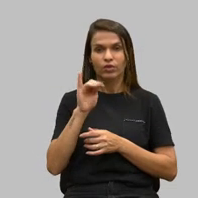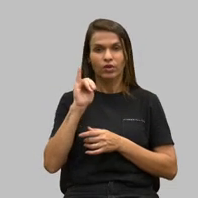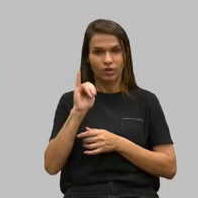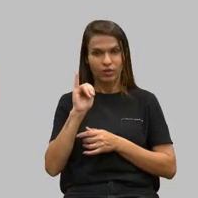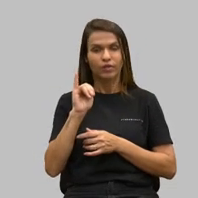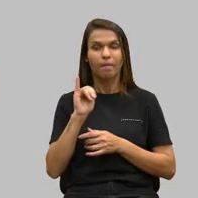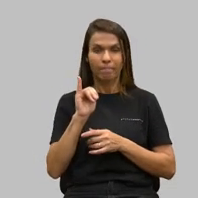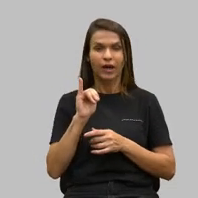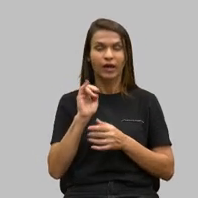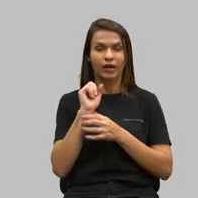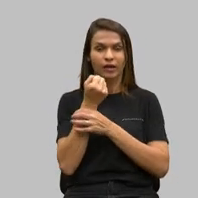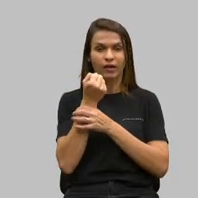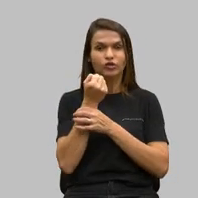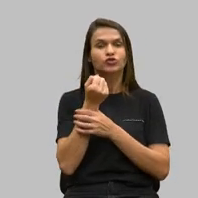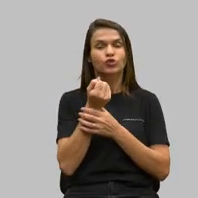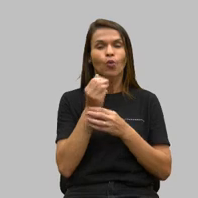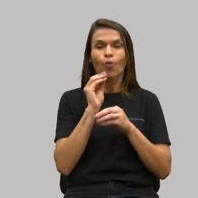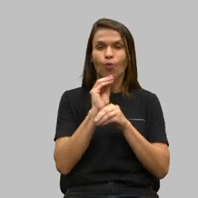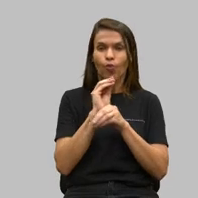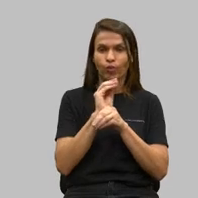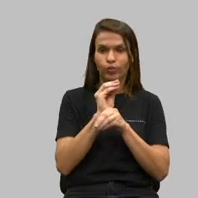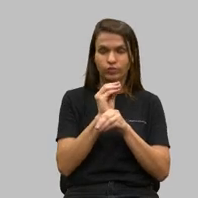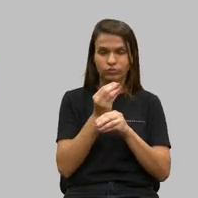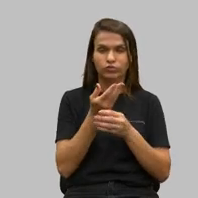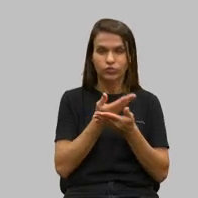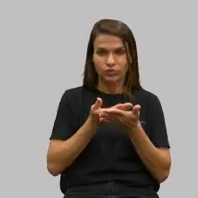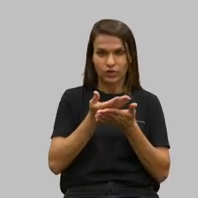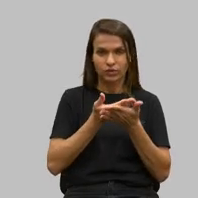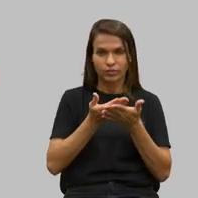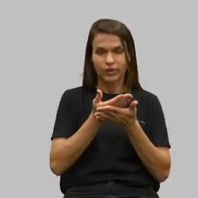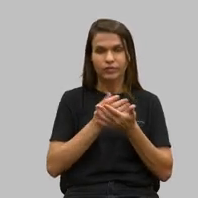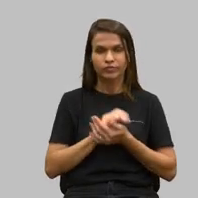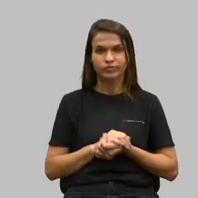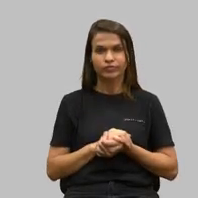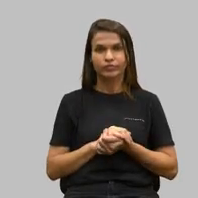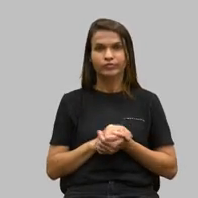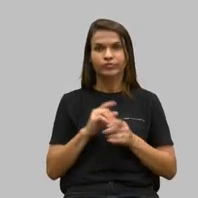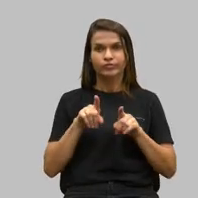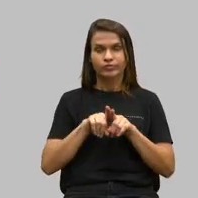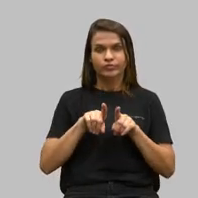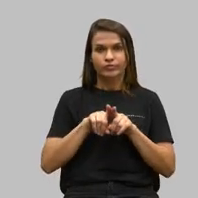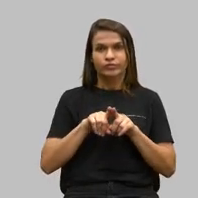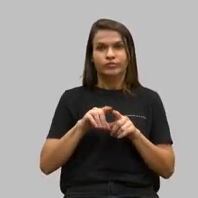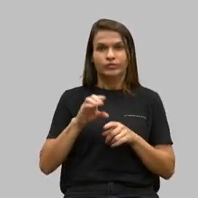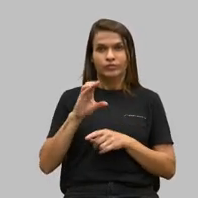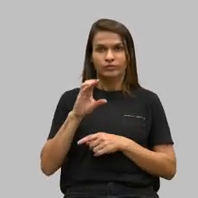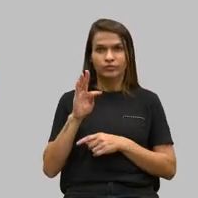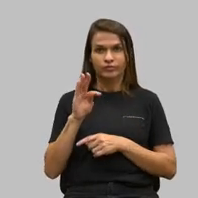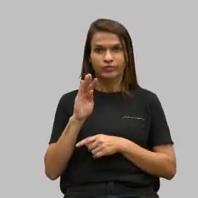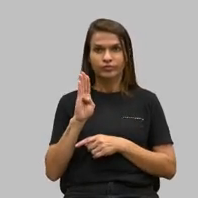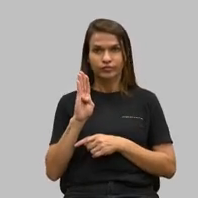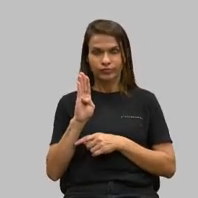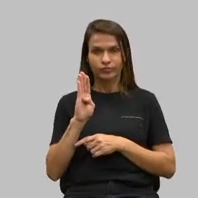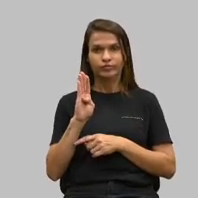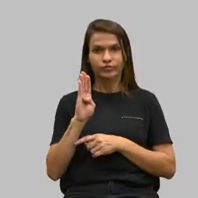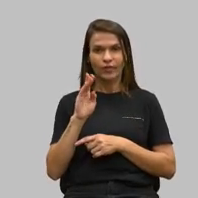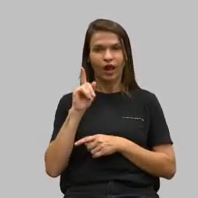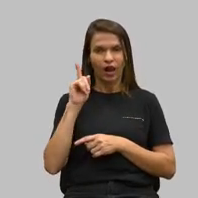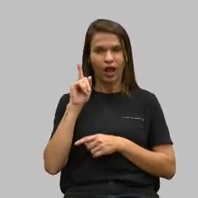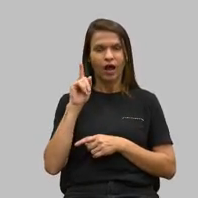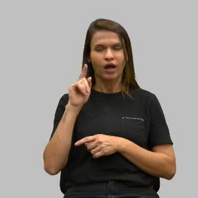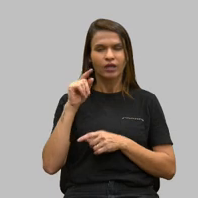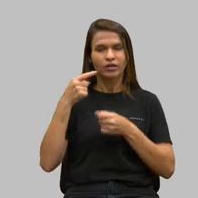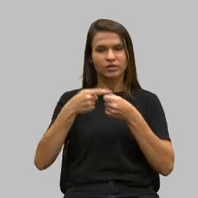do cuidado. CTQ, queimados, o Arante sabe muito bem, deputado, lá em Paraíso